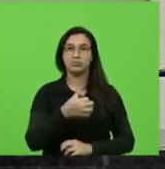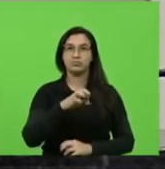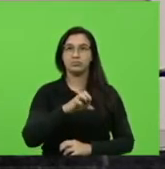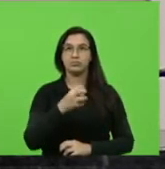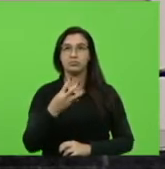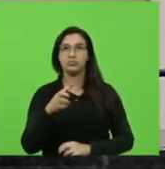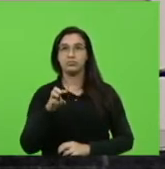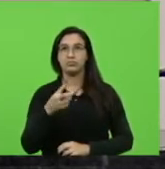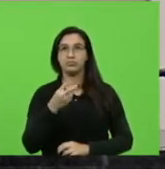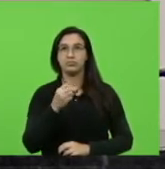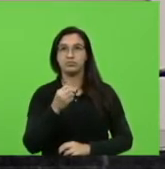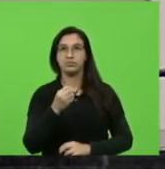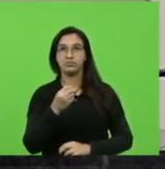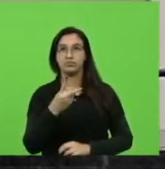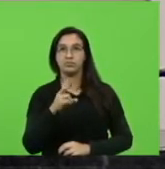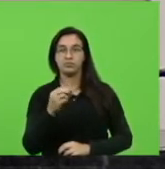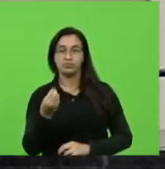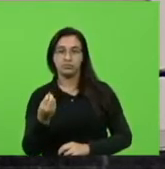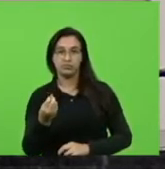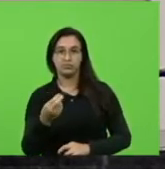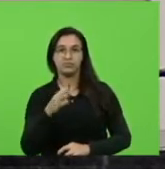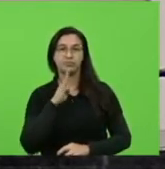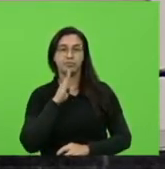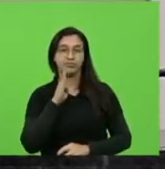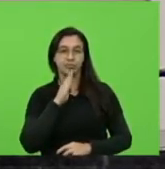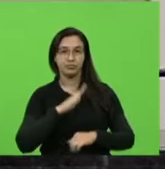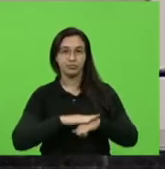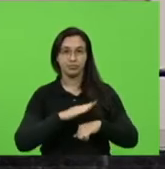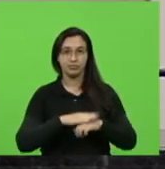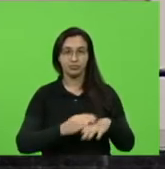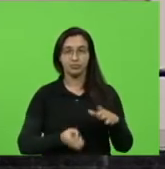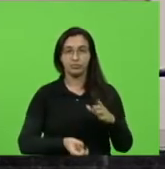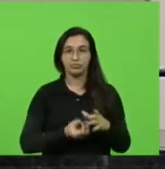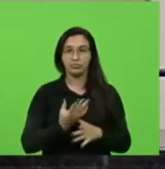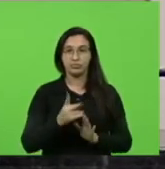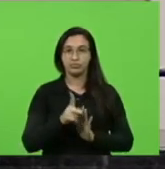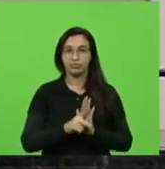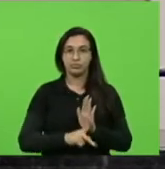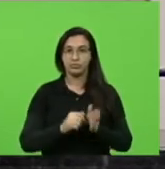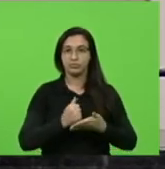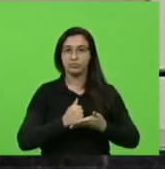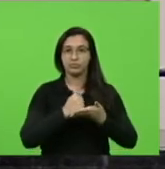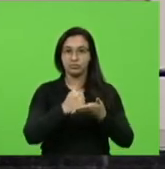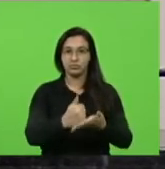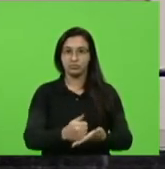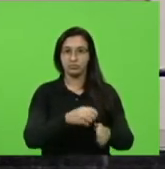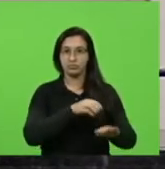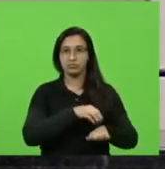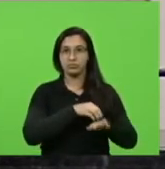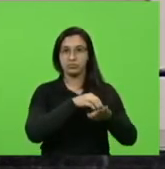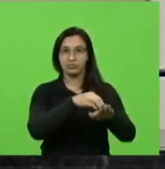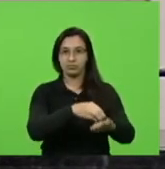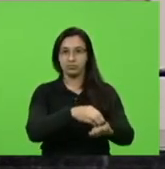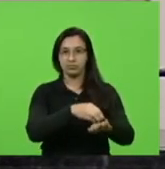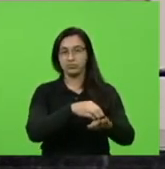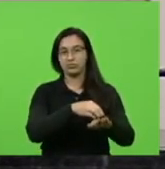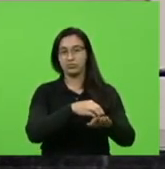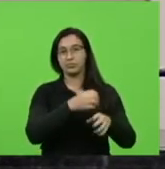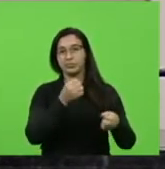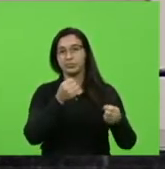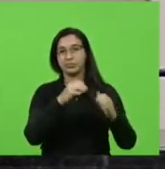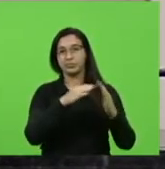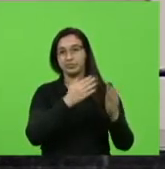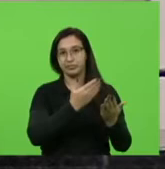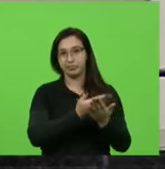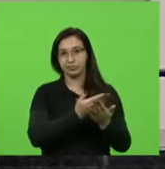193.3/2020, autor deputado Nilson Berlanda, dispõe sobre a criação do programa de apoio ao transportador escolar no âmbito do